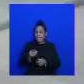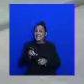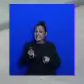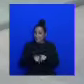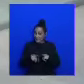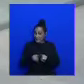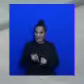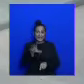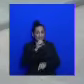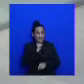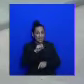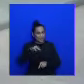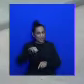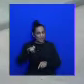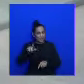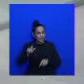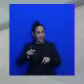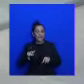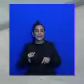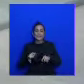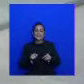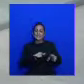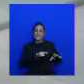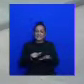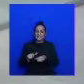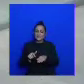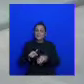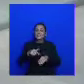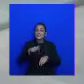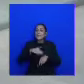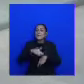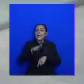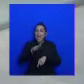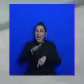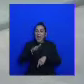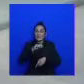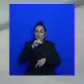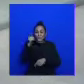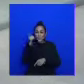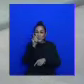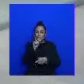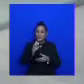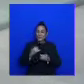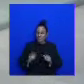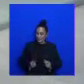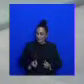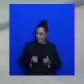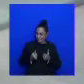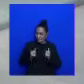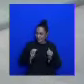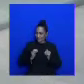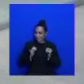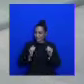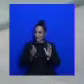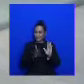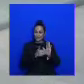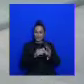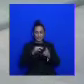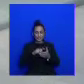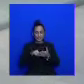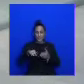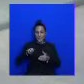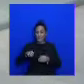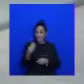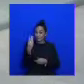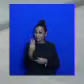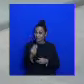também tem sorteio da Mega Sena. Então, esta semana, você tem uma chance extra de ficar milionário apostando na Mega Sena. Já pensou? São 3